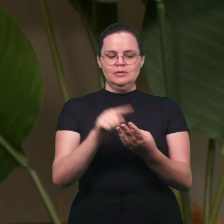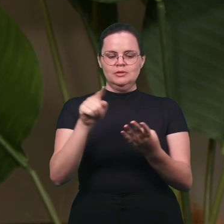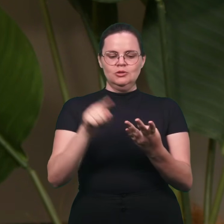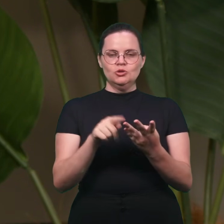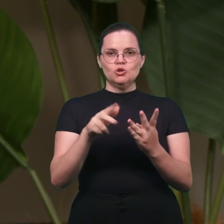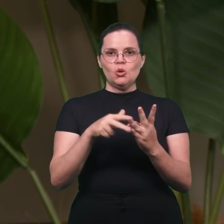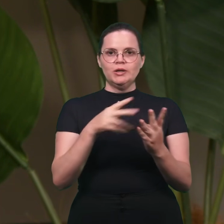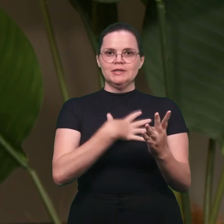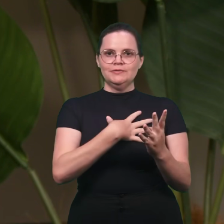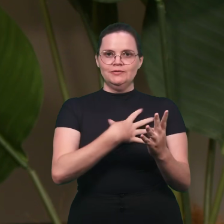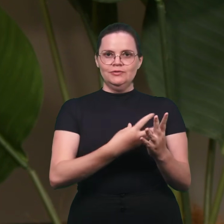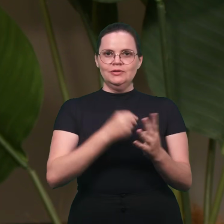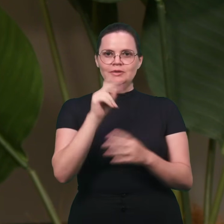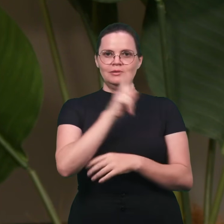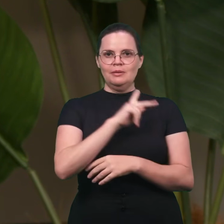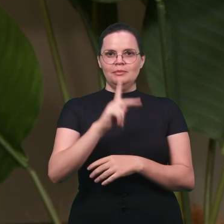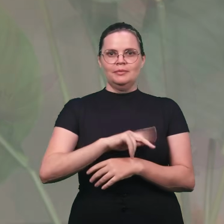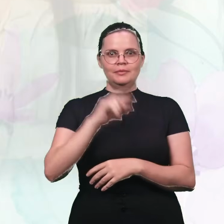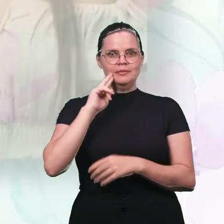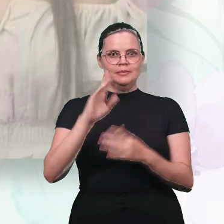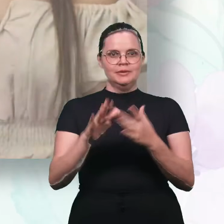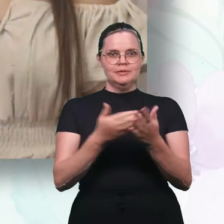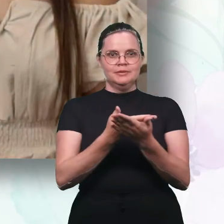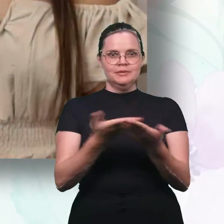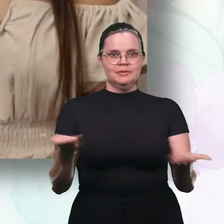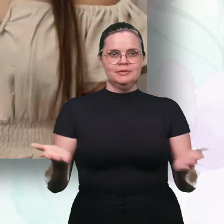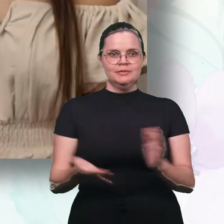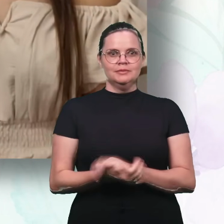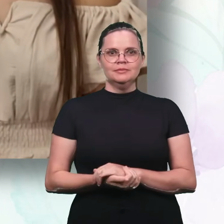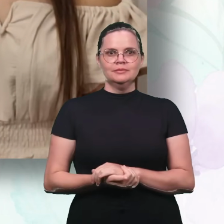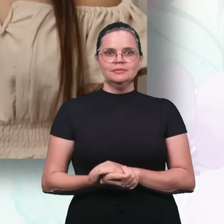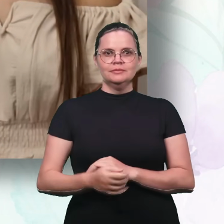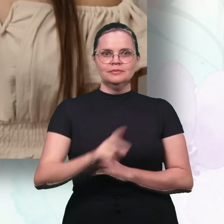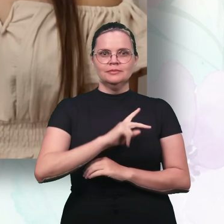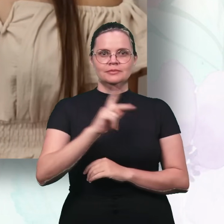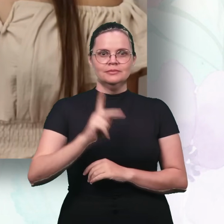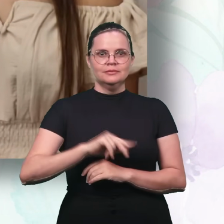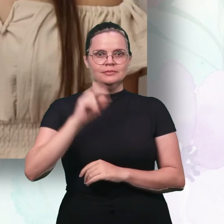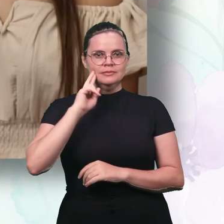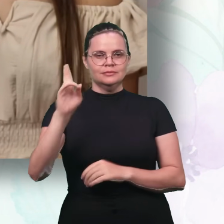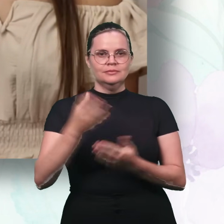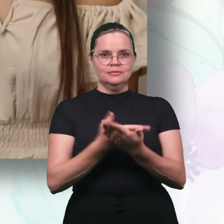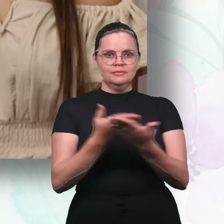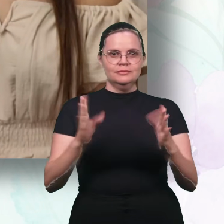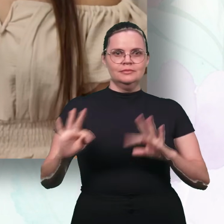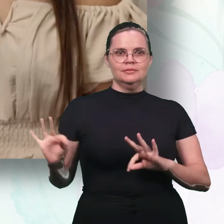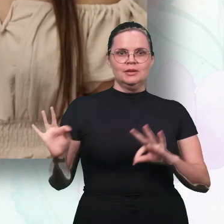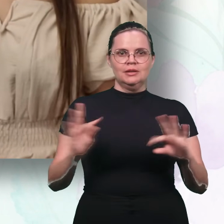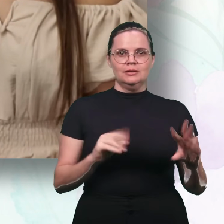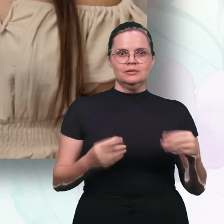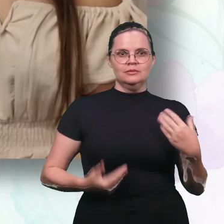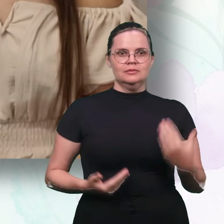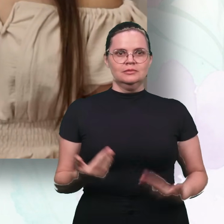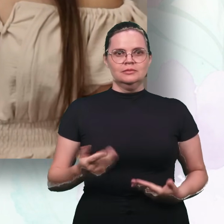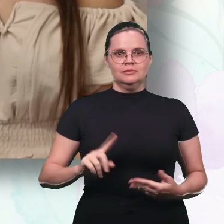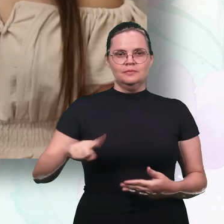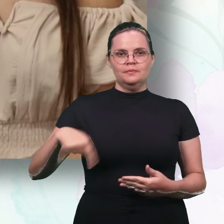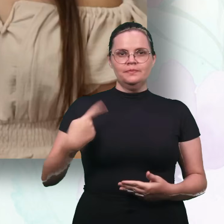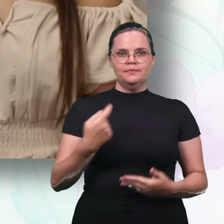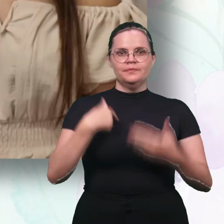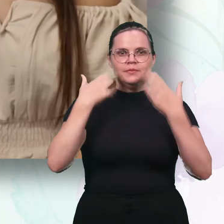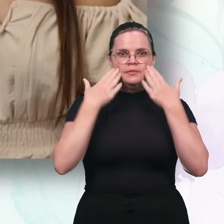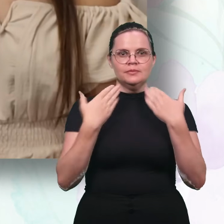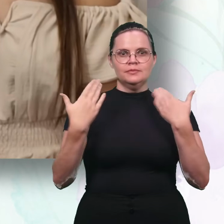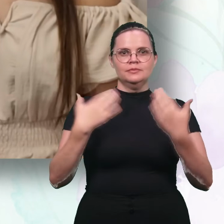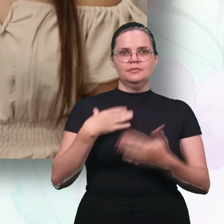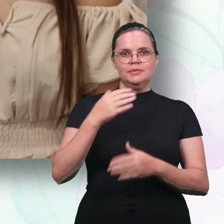Mateu. A paz do Senhor, família querida. Paz Señor, Pastor Marcio y a todos los hermanos. Quisiera presentar a mi familia,